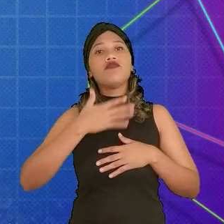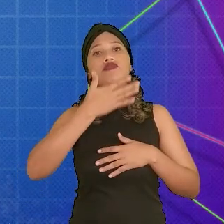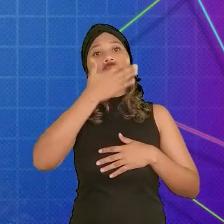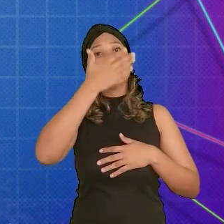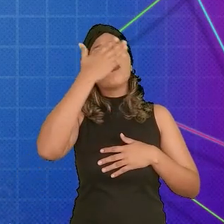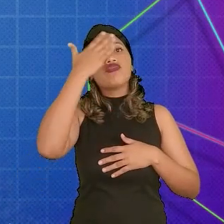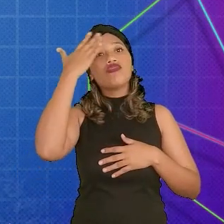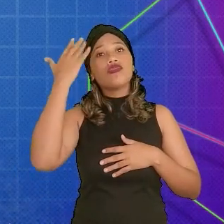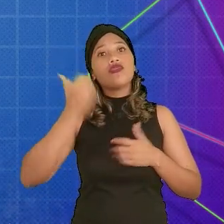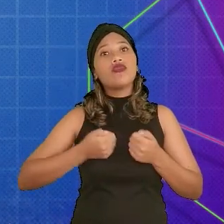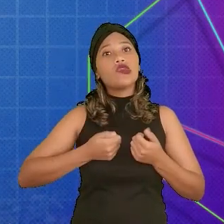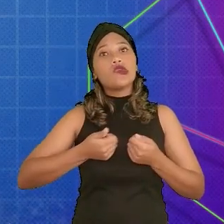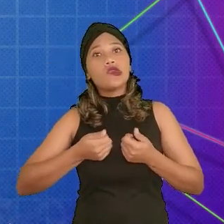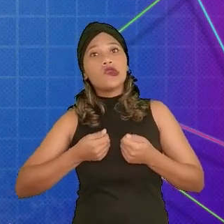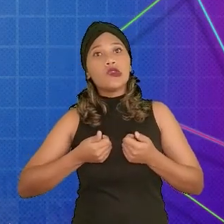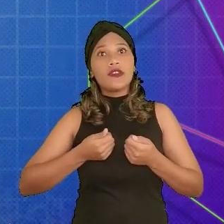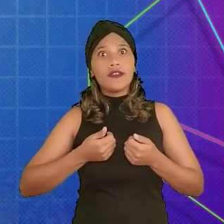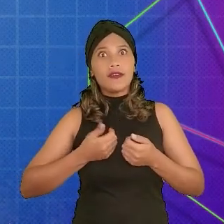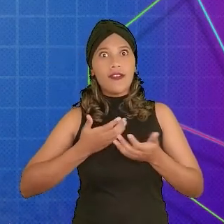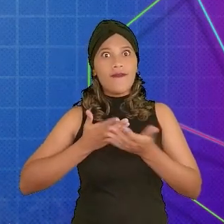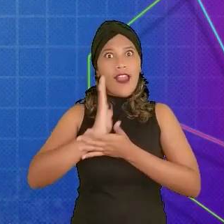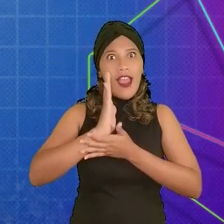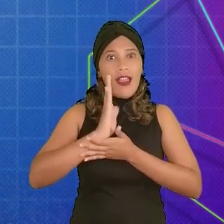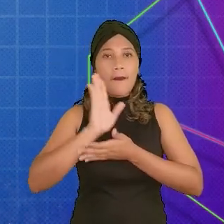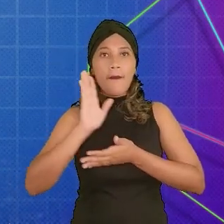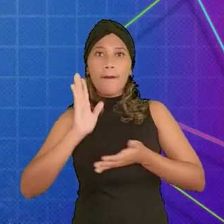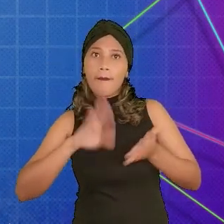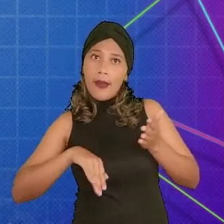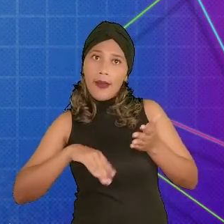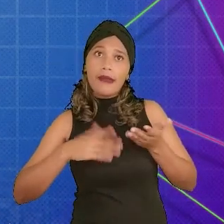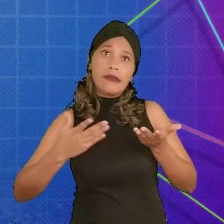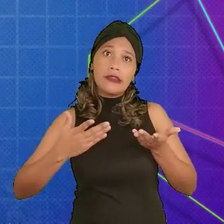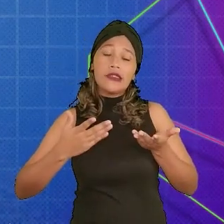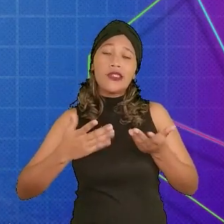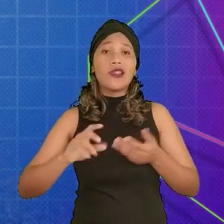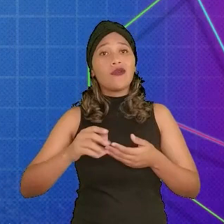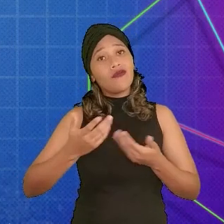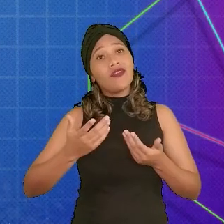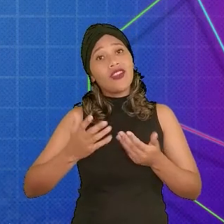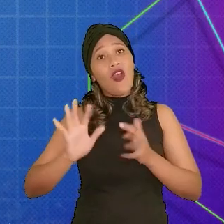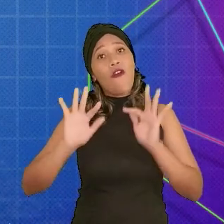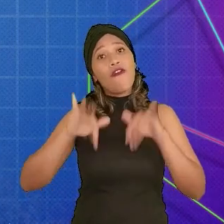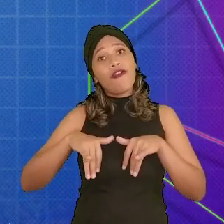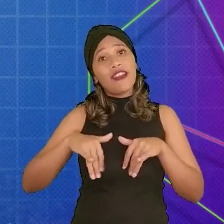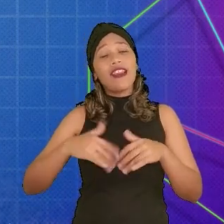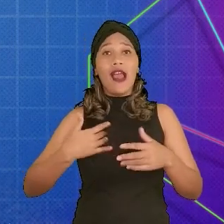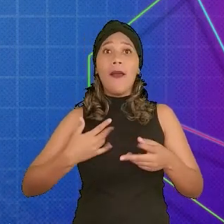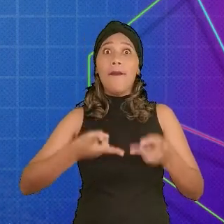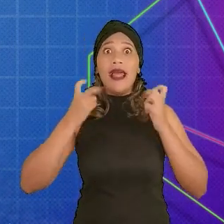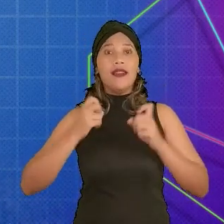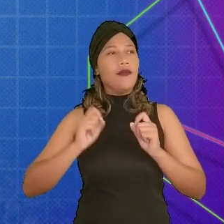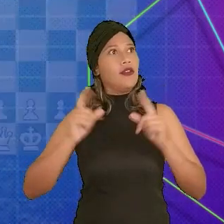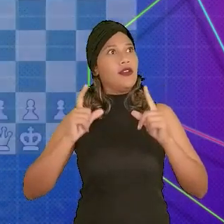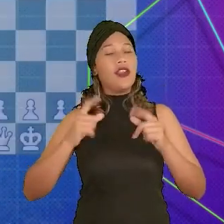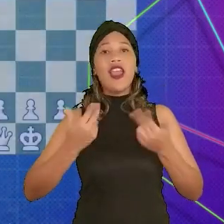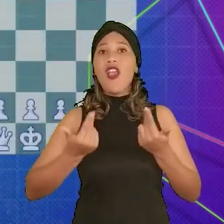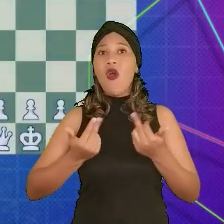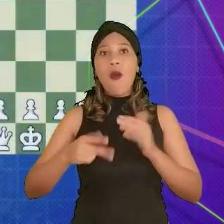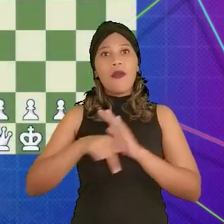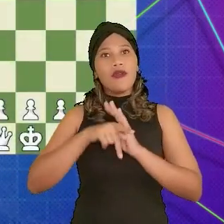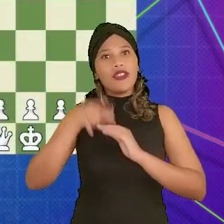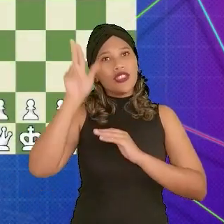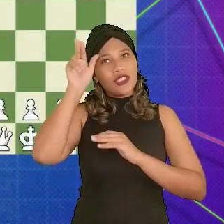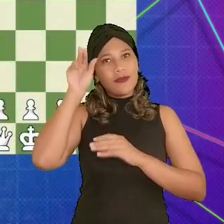percebemos que existem, como o simples fato da vitória e da derrota, ou do término declarado. A gente pode pensar no xadrez, por